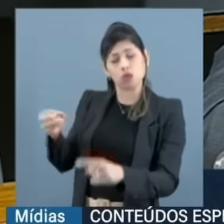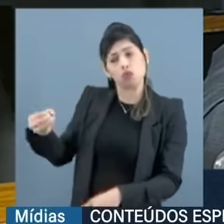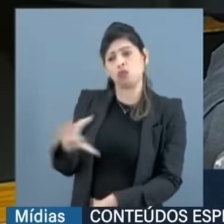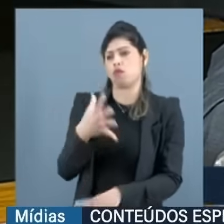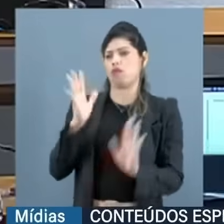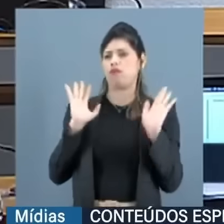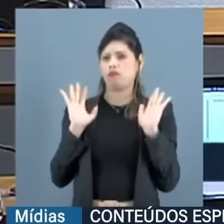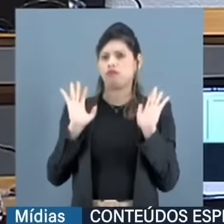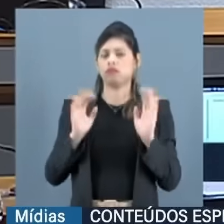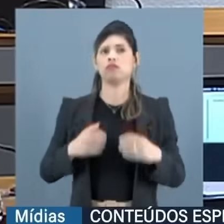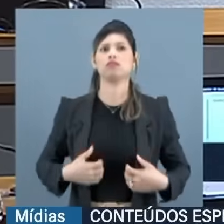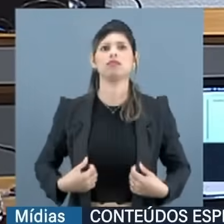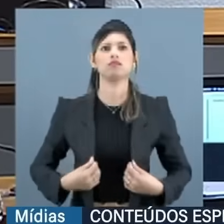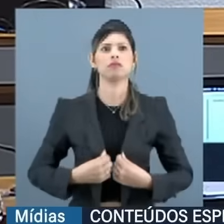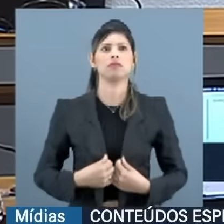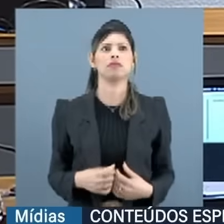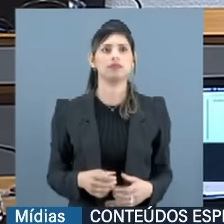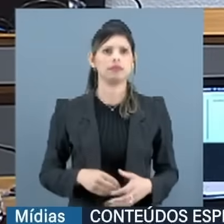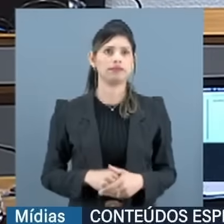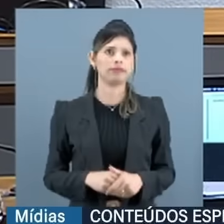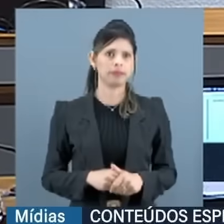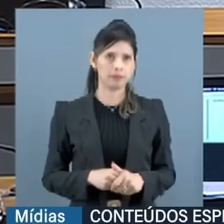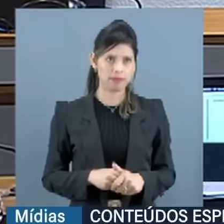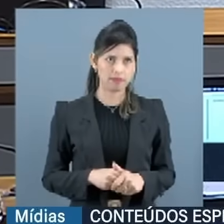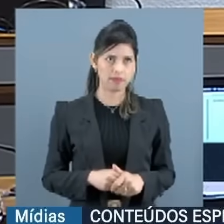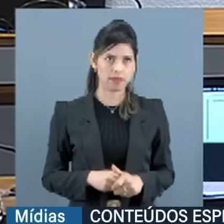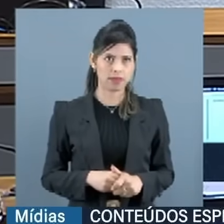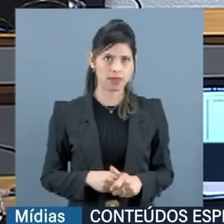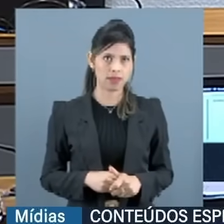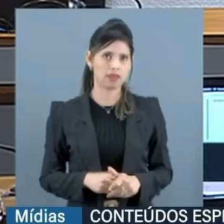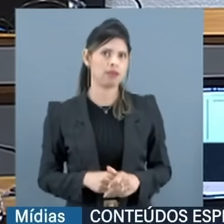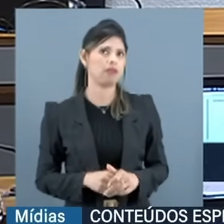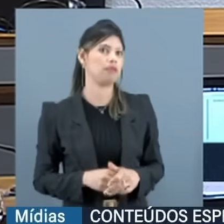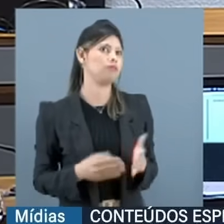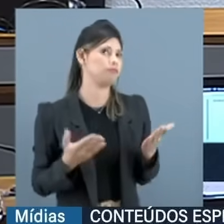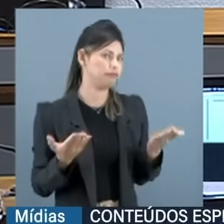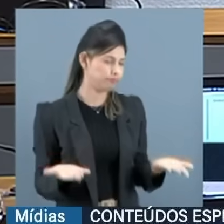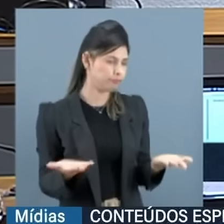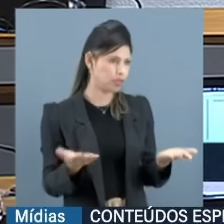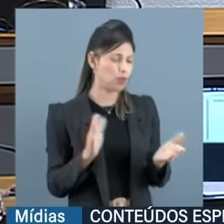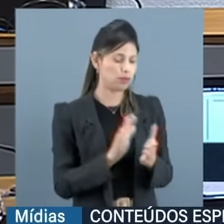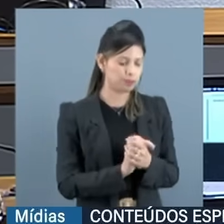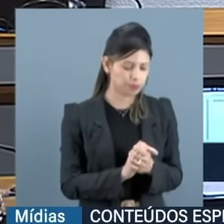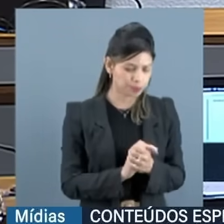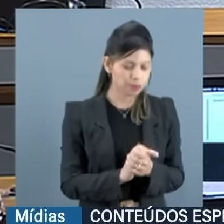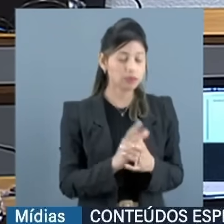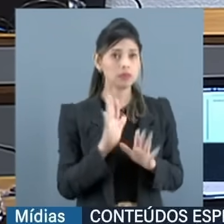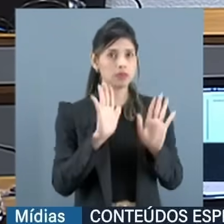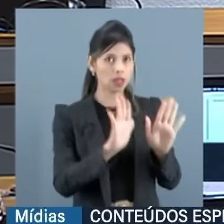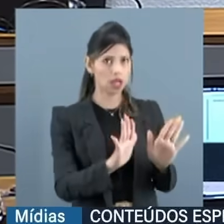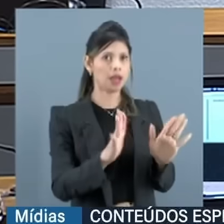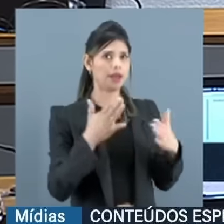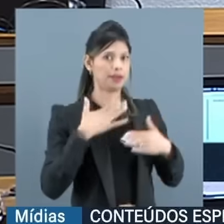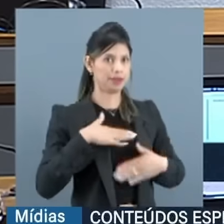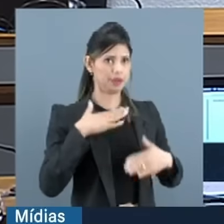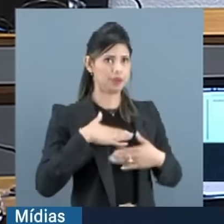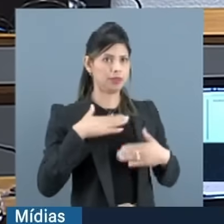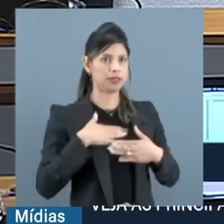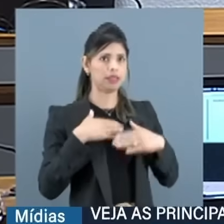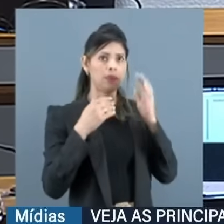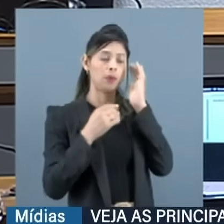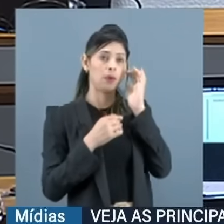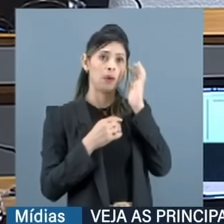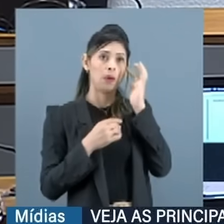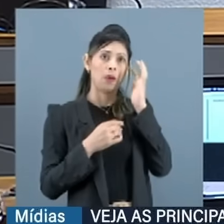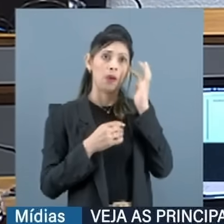Isalci, veja bem, o senhor levanta princípios que permeiam a Constituição brasileira e que, no seu ver, atingem